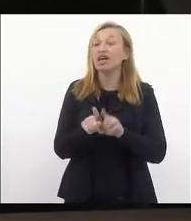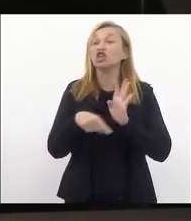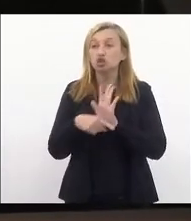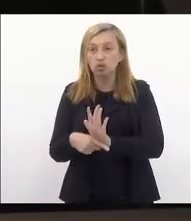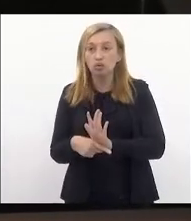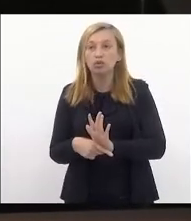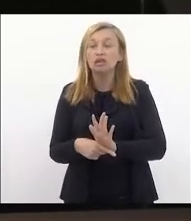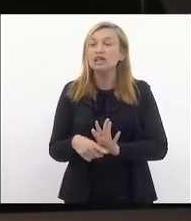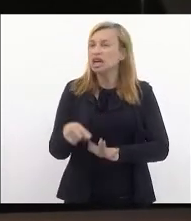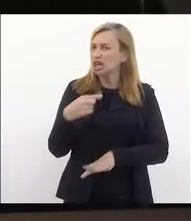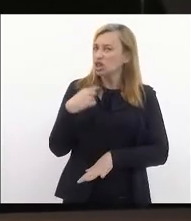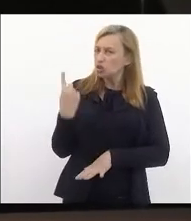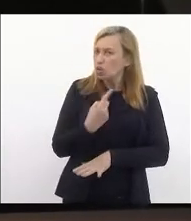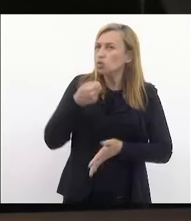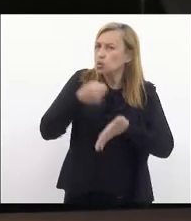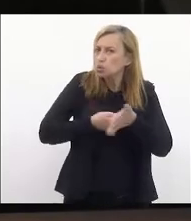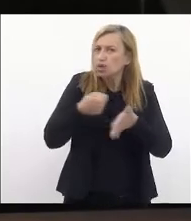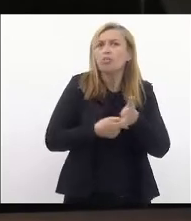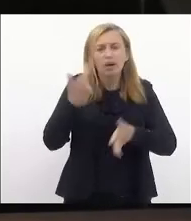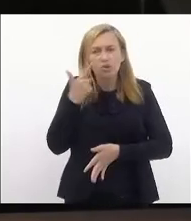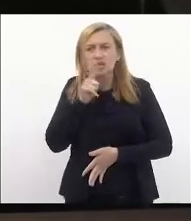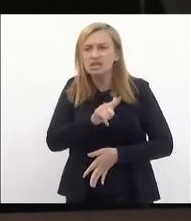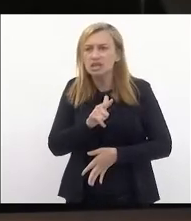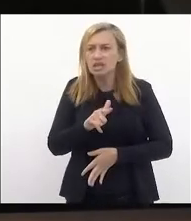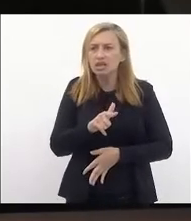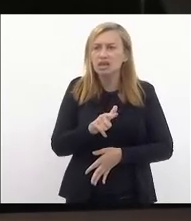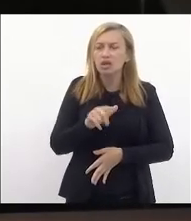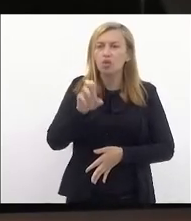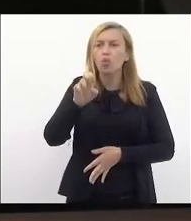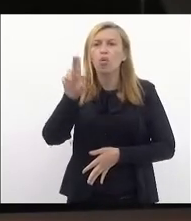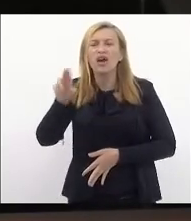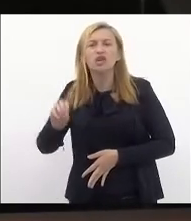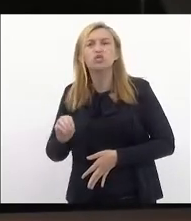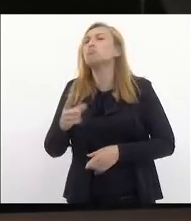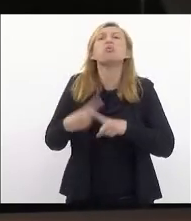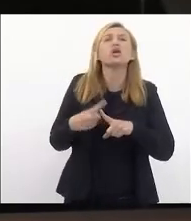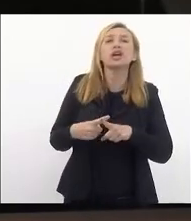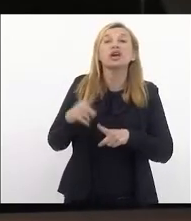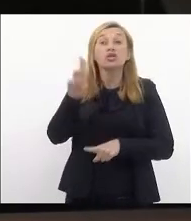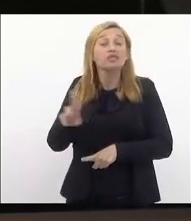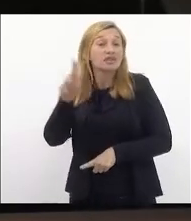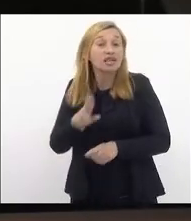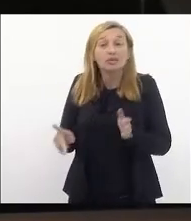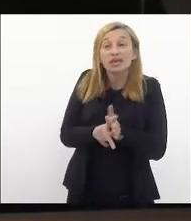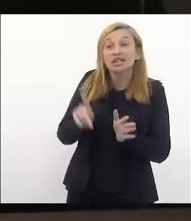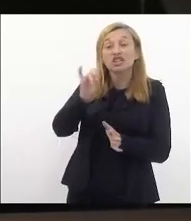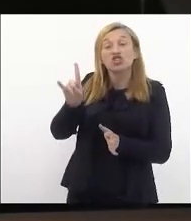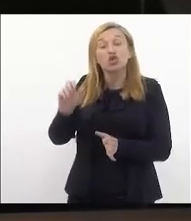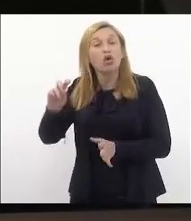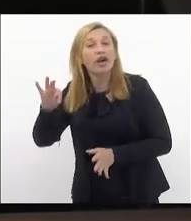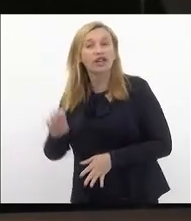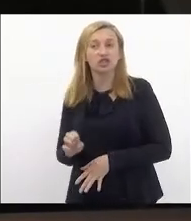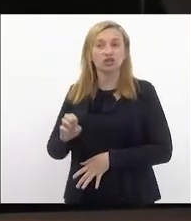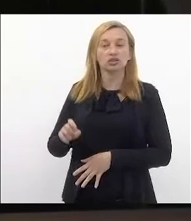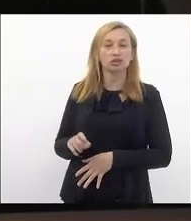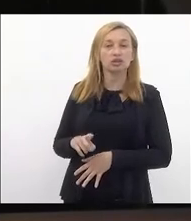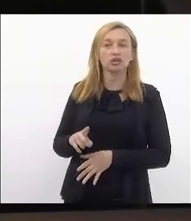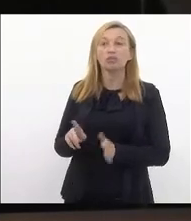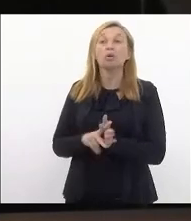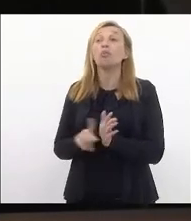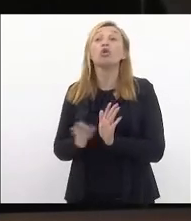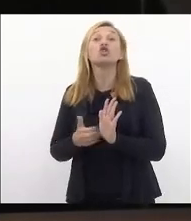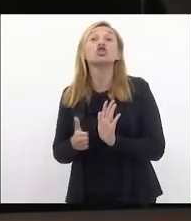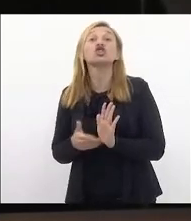e nós lutamos muito para conseguir viabilizar o EESO porque que é o EESO a Universidade da Zona Oeste ela se propõe a o que?